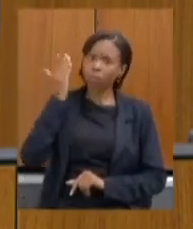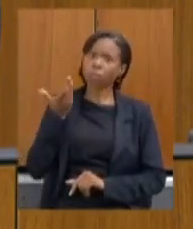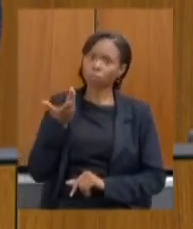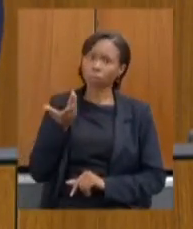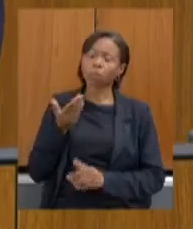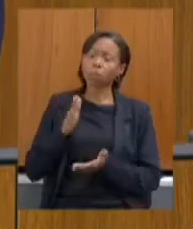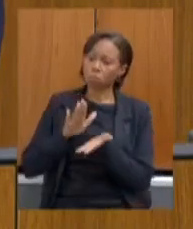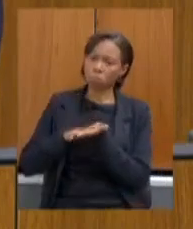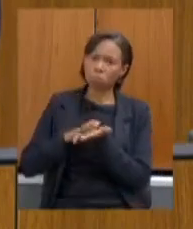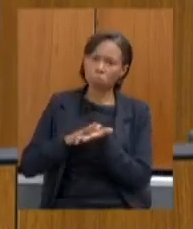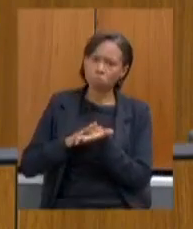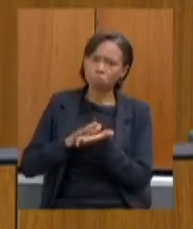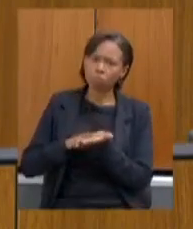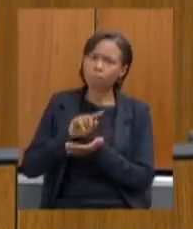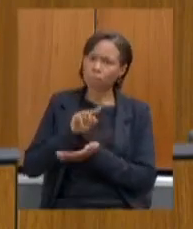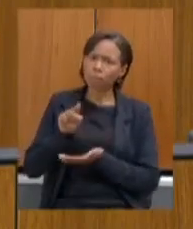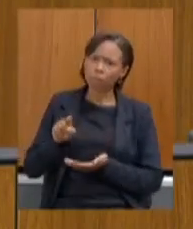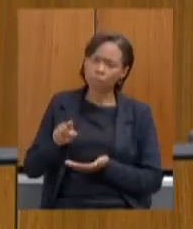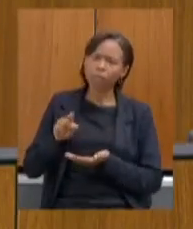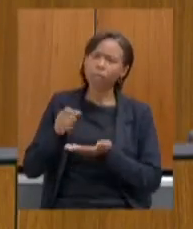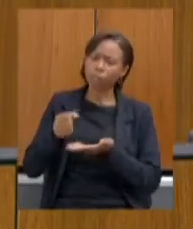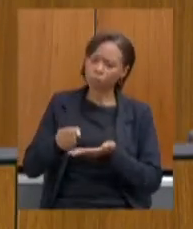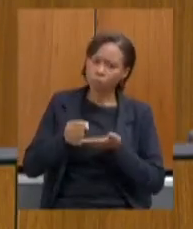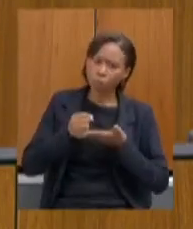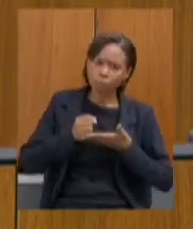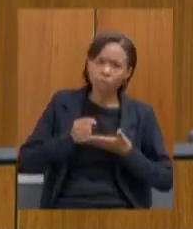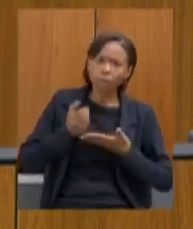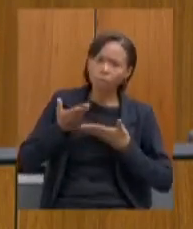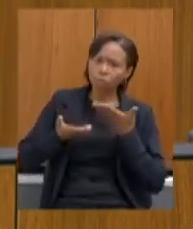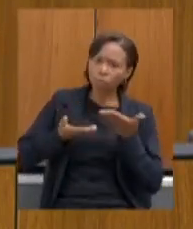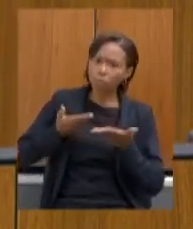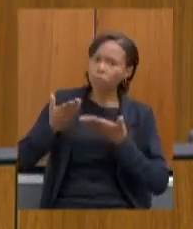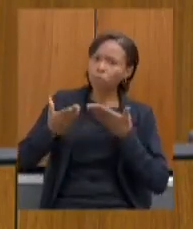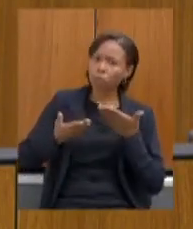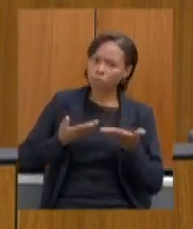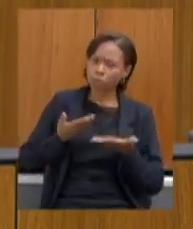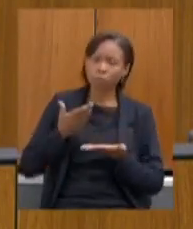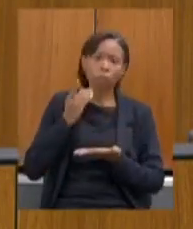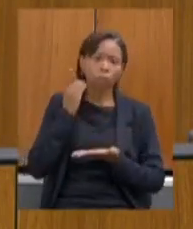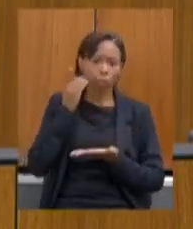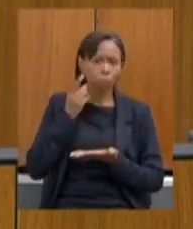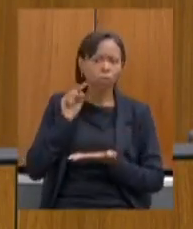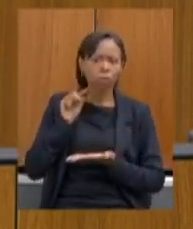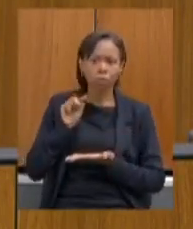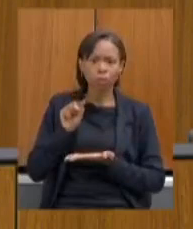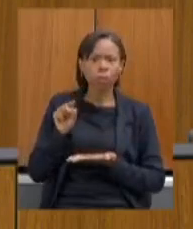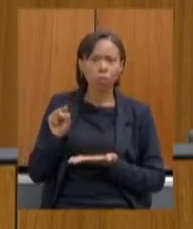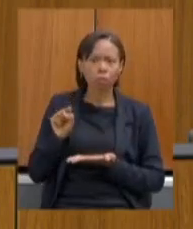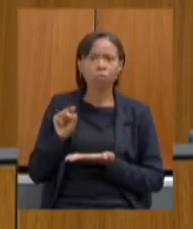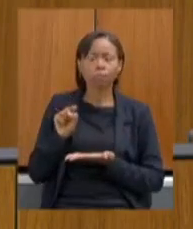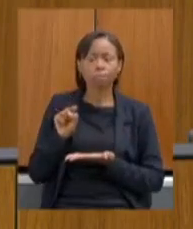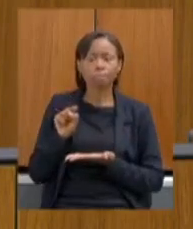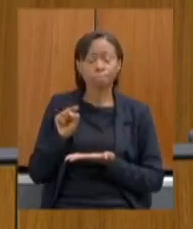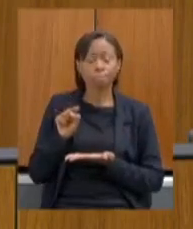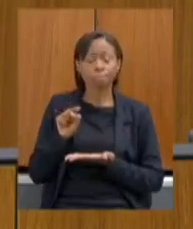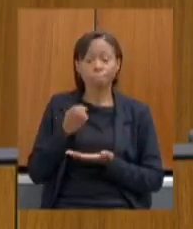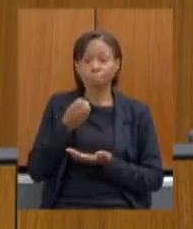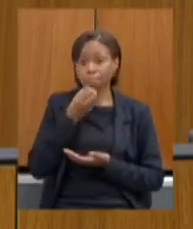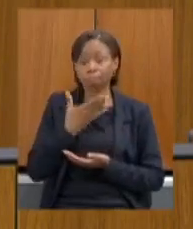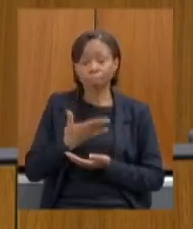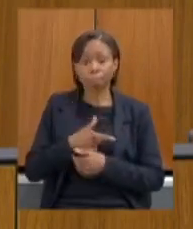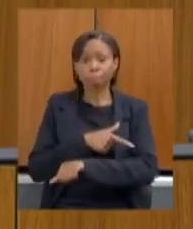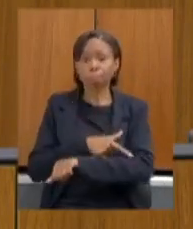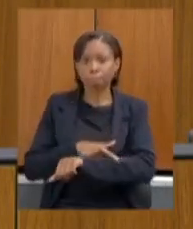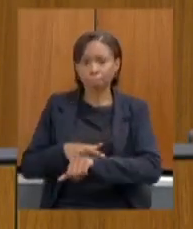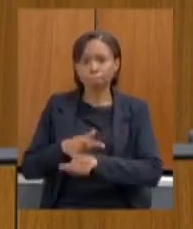competente, de forma educada, tem atendido bem nossos deputados e atendido os poeitos, realmente, que